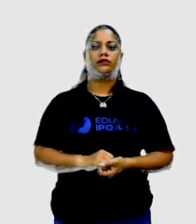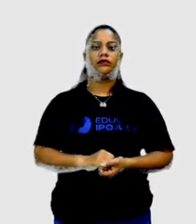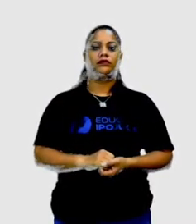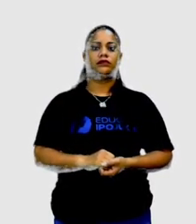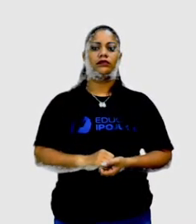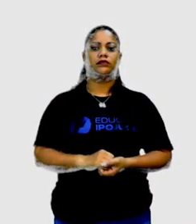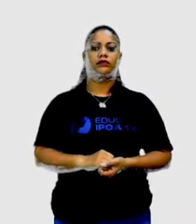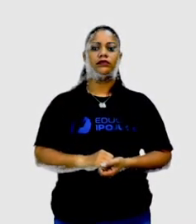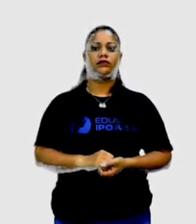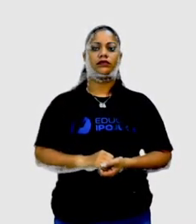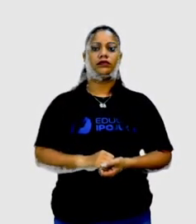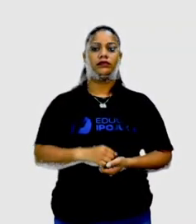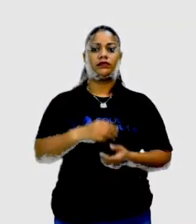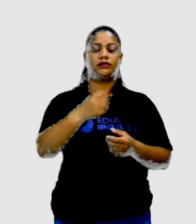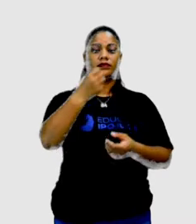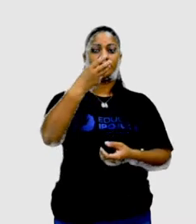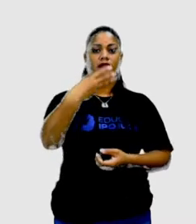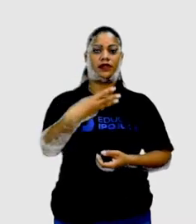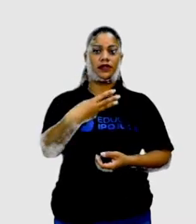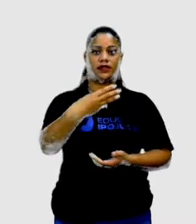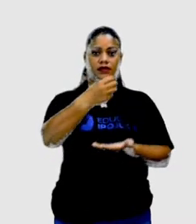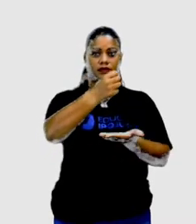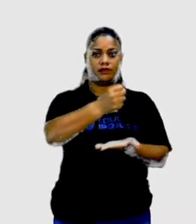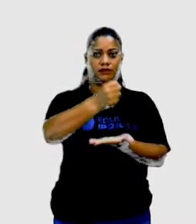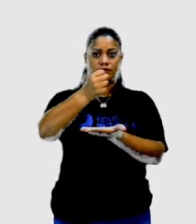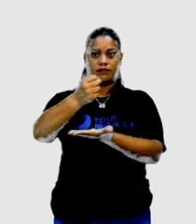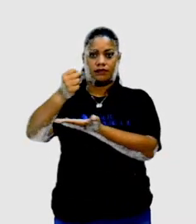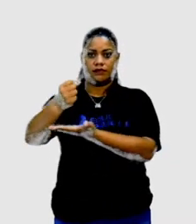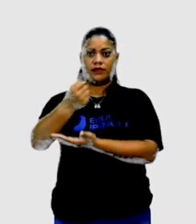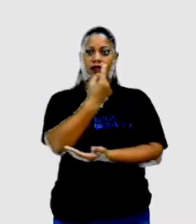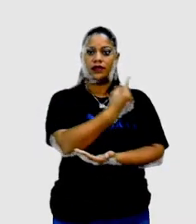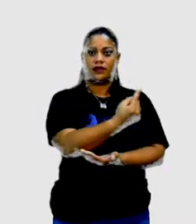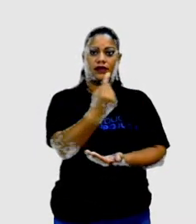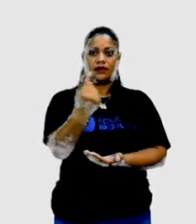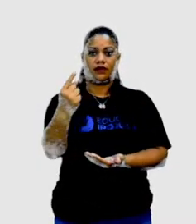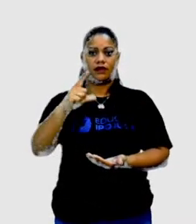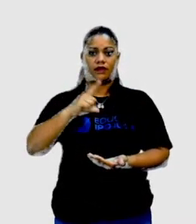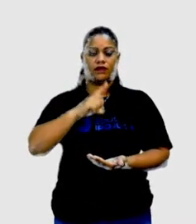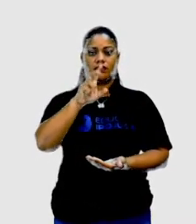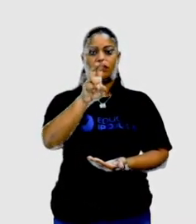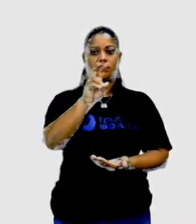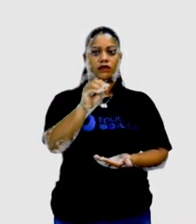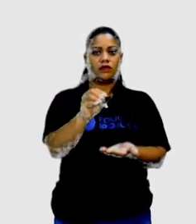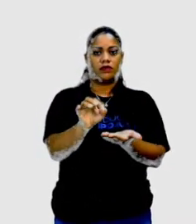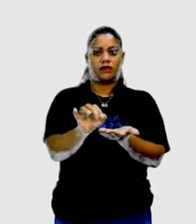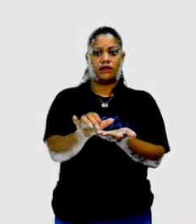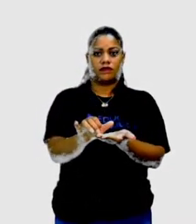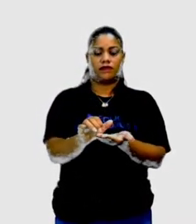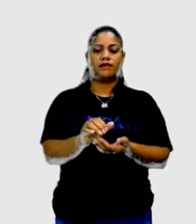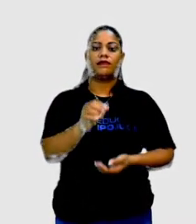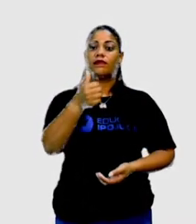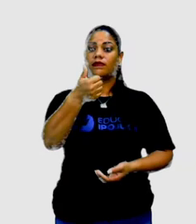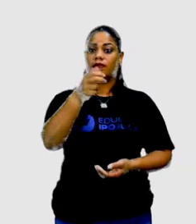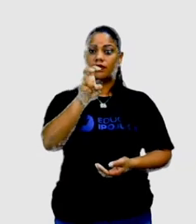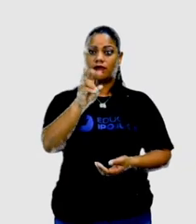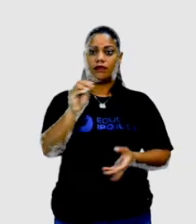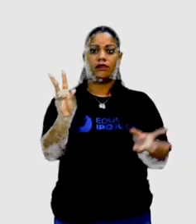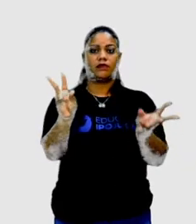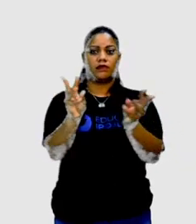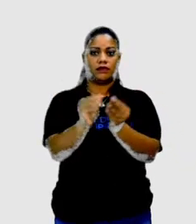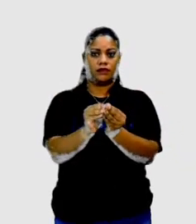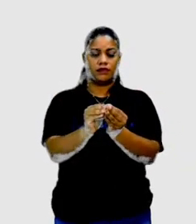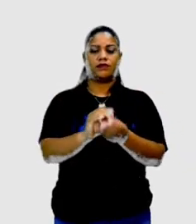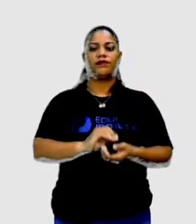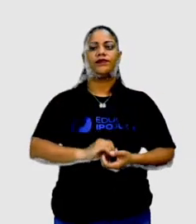Então, tem 3 sacos aí com 50 bolas. Dá 150, correto? Então,